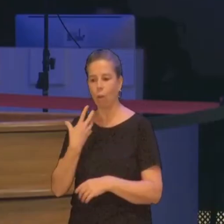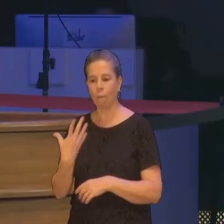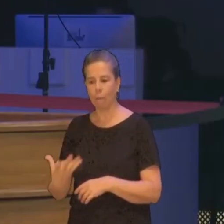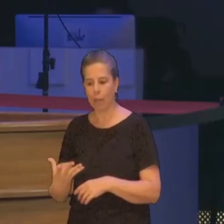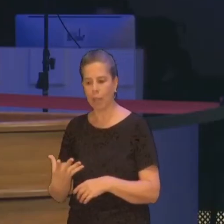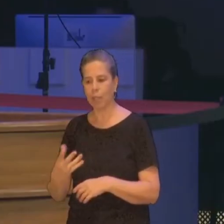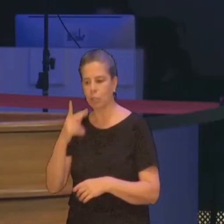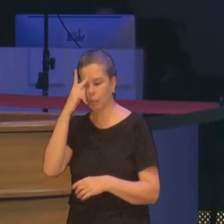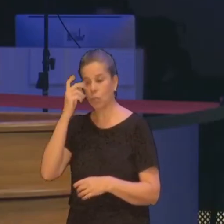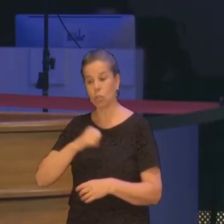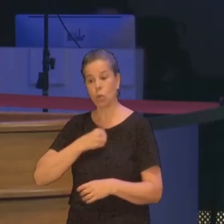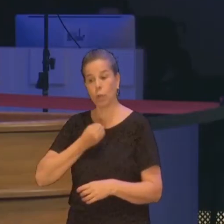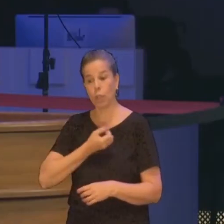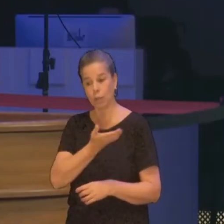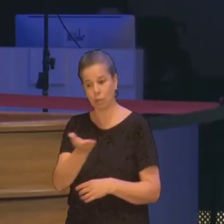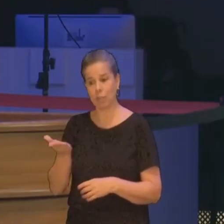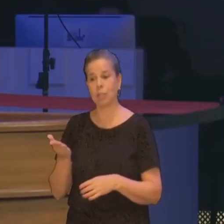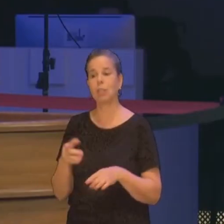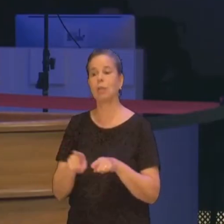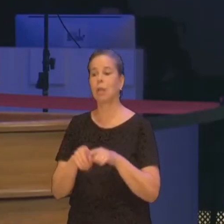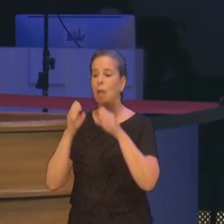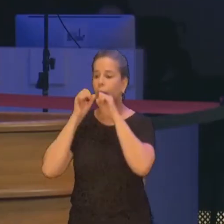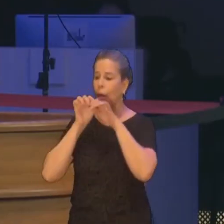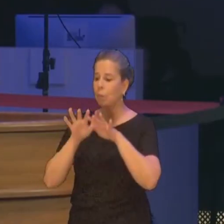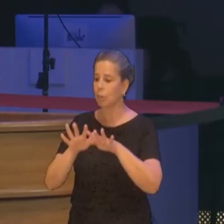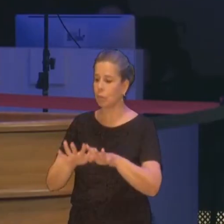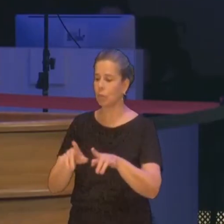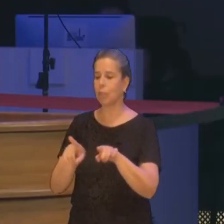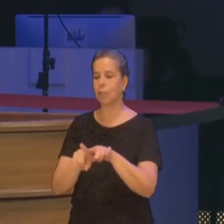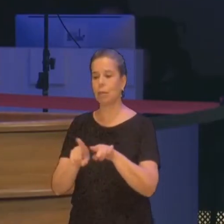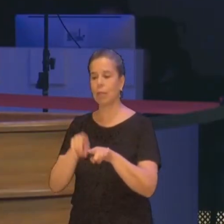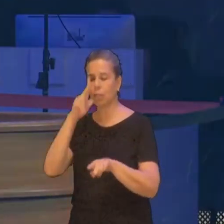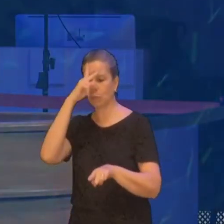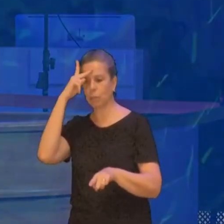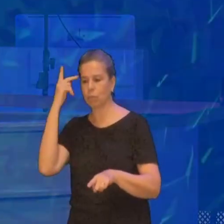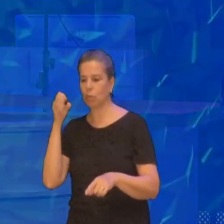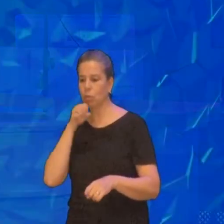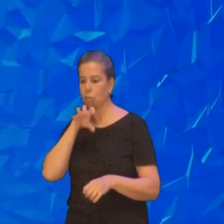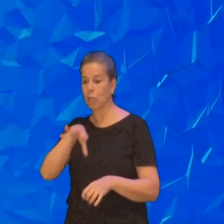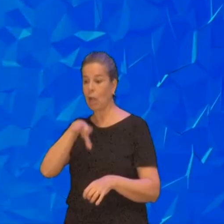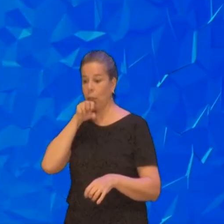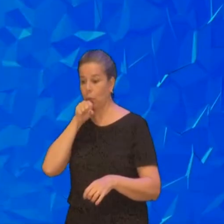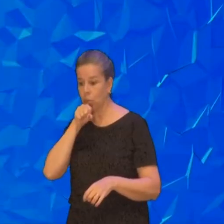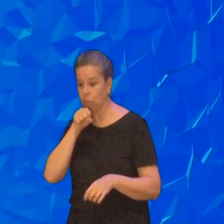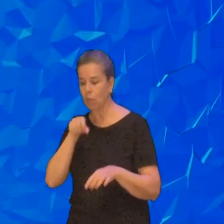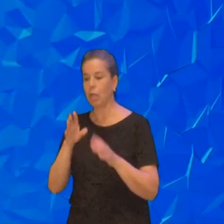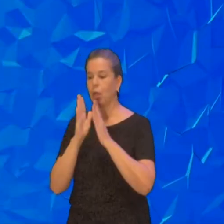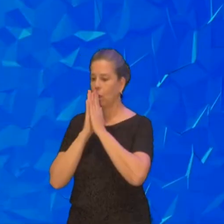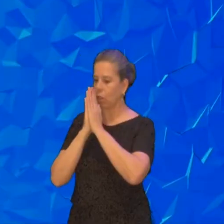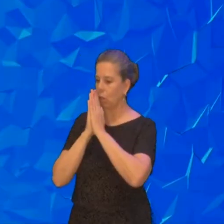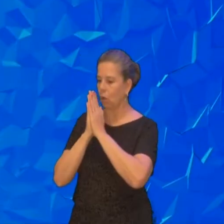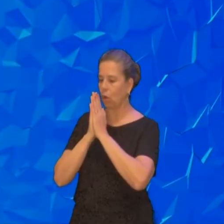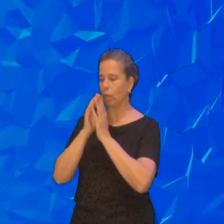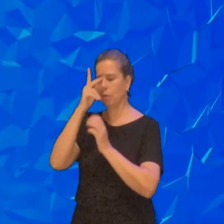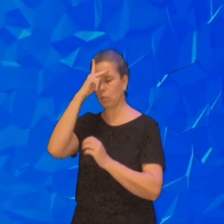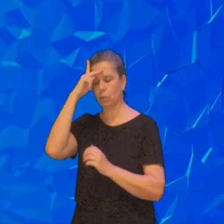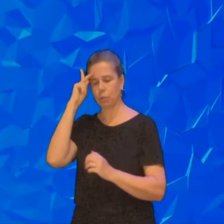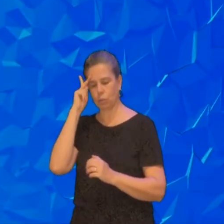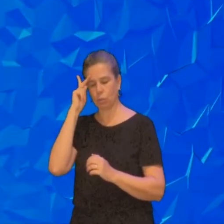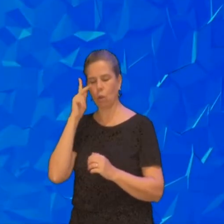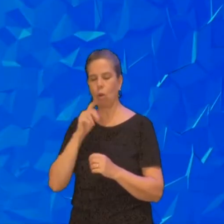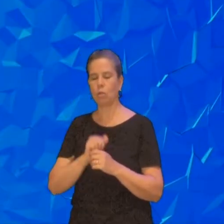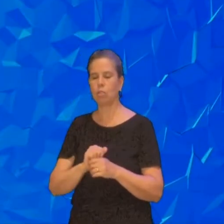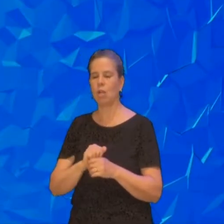que odeiam vocês, abençoem aqueles que os amaldiçoam e orem por aqueles